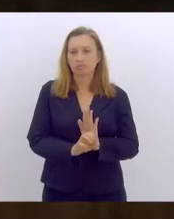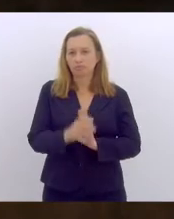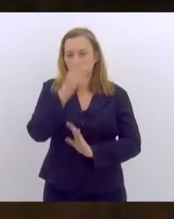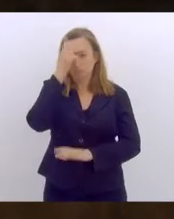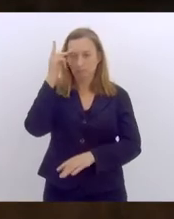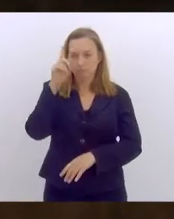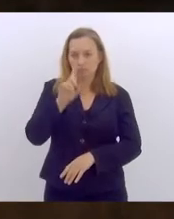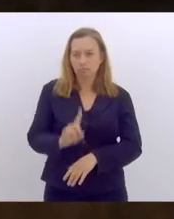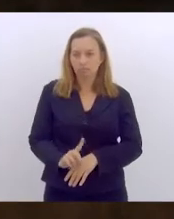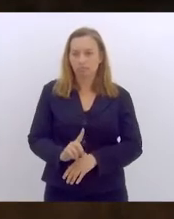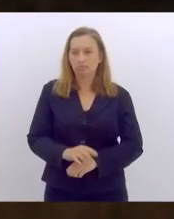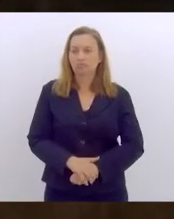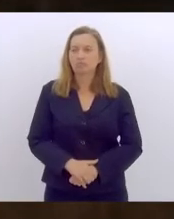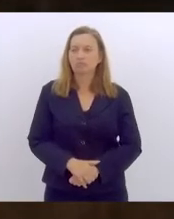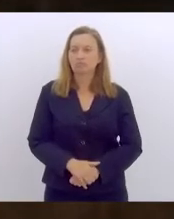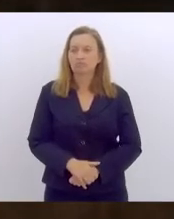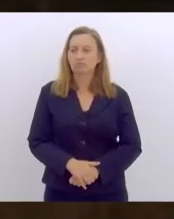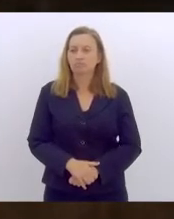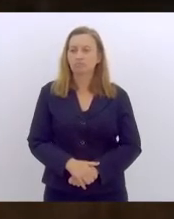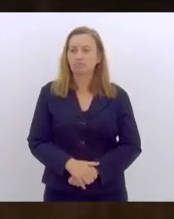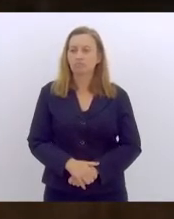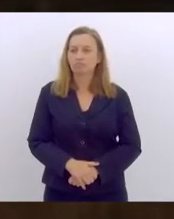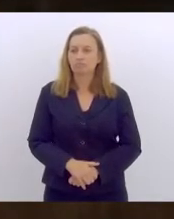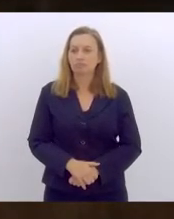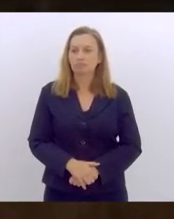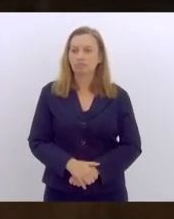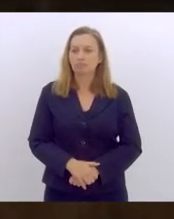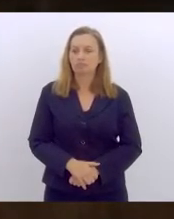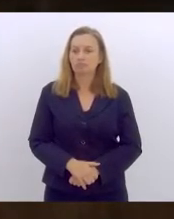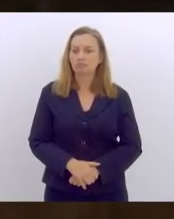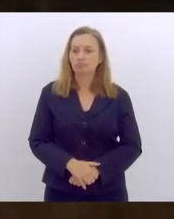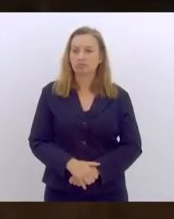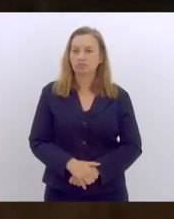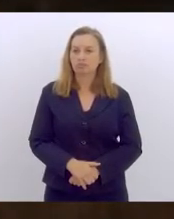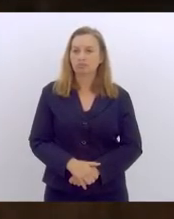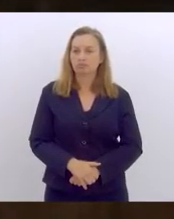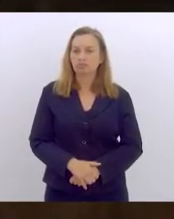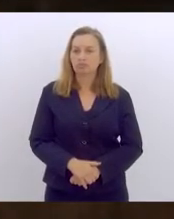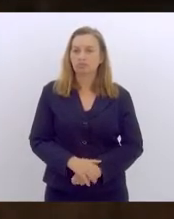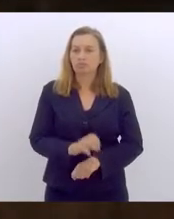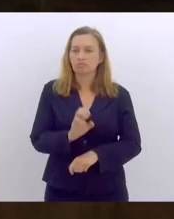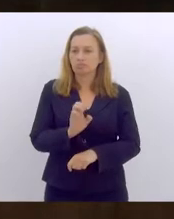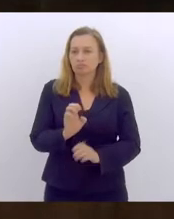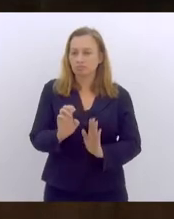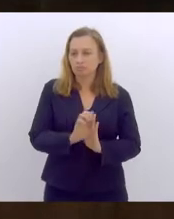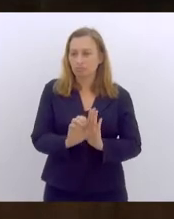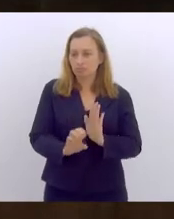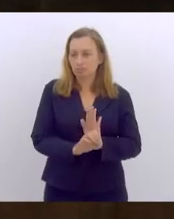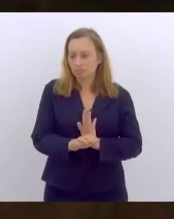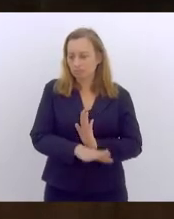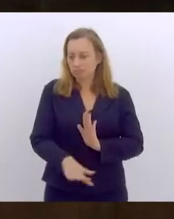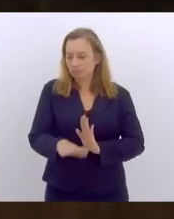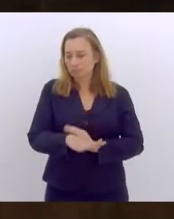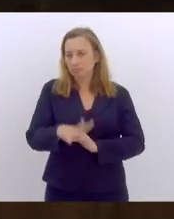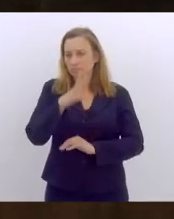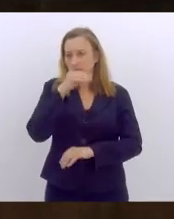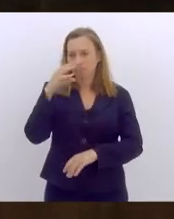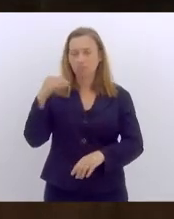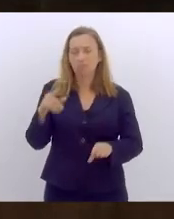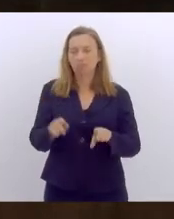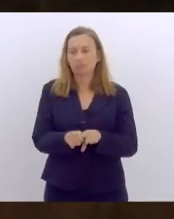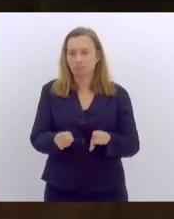com deficiência. A lei, o estatuto da criança e do adolescente